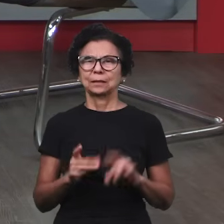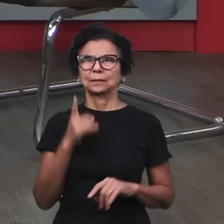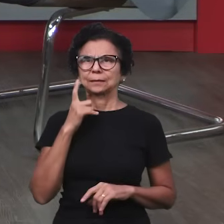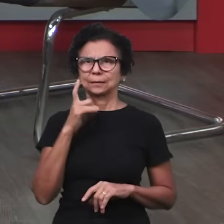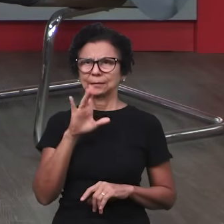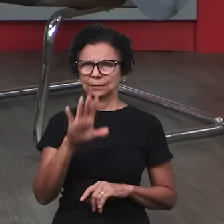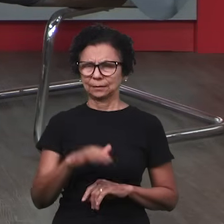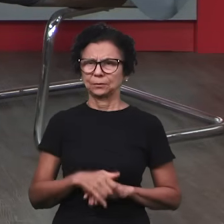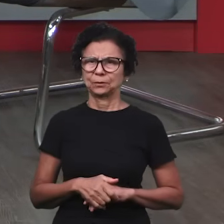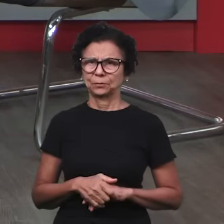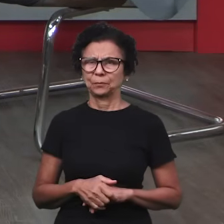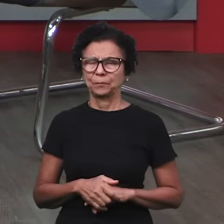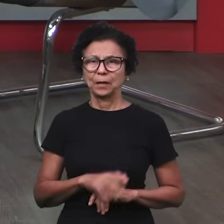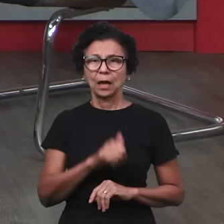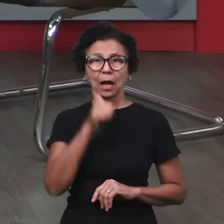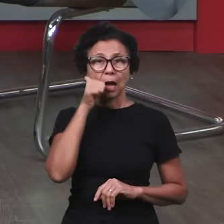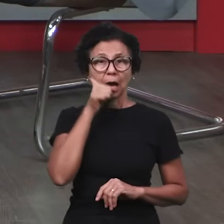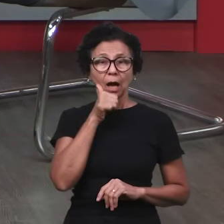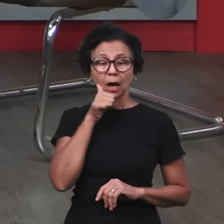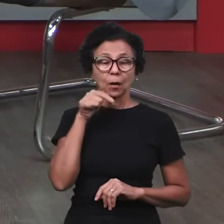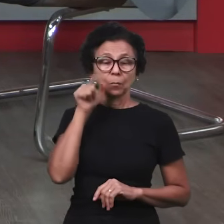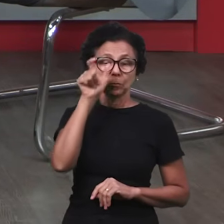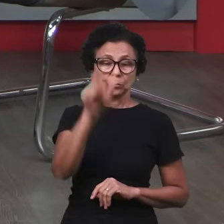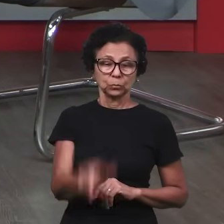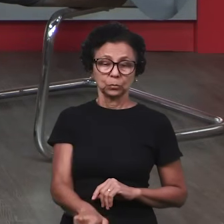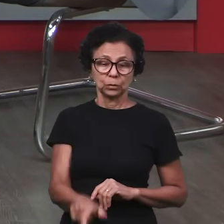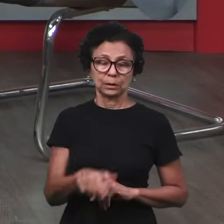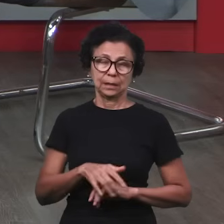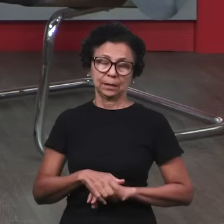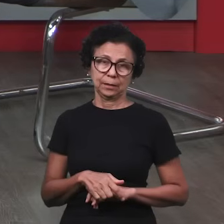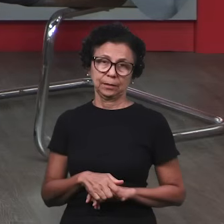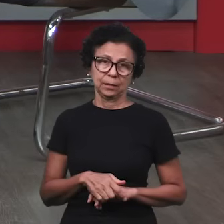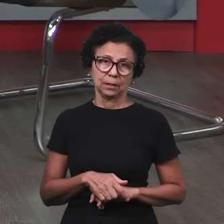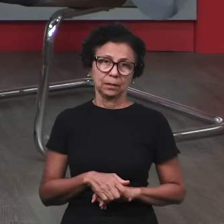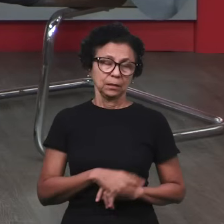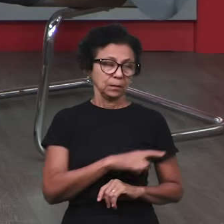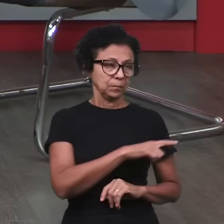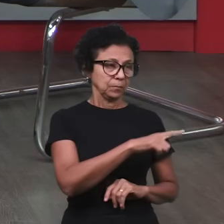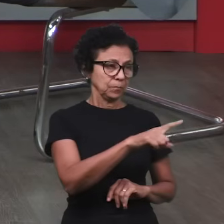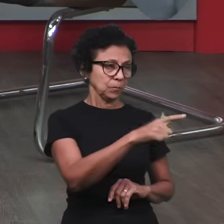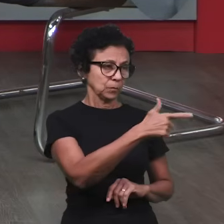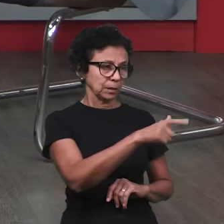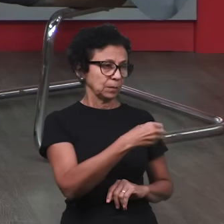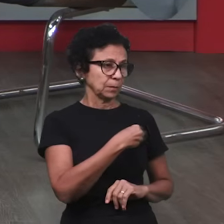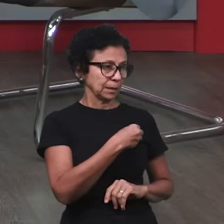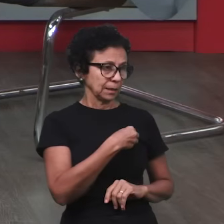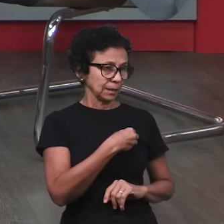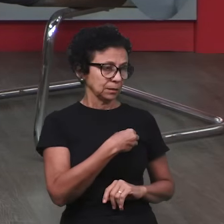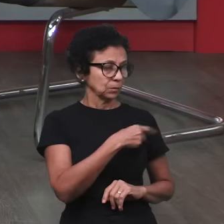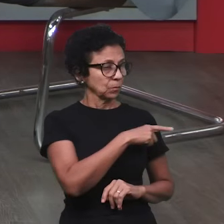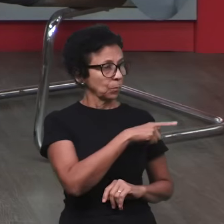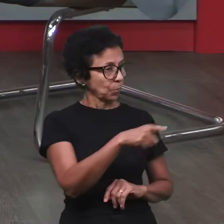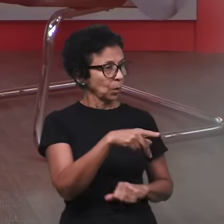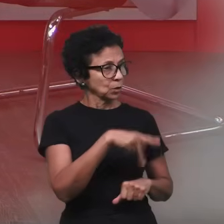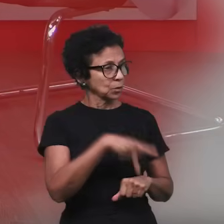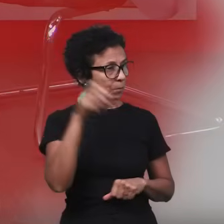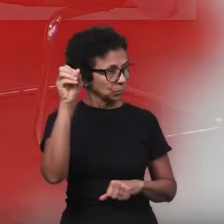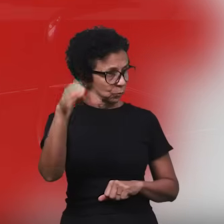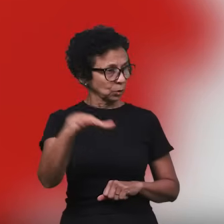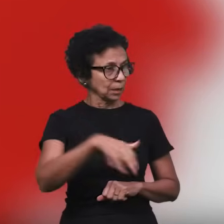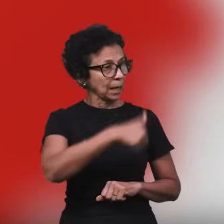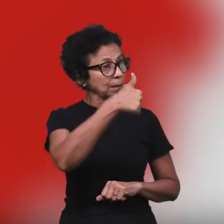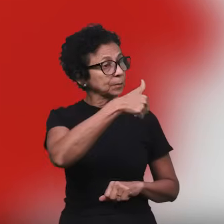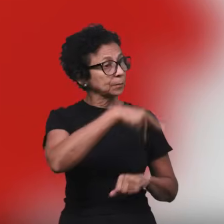falou, quem for sem pecado, comece a tirar pedra. Aí a palavra diz que começaram a ser, os mais velhos foram saindo